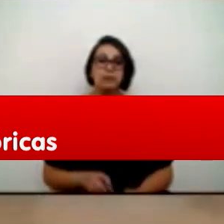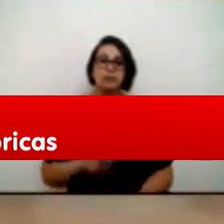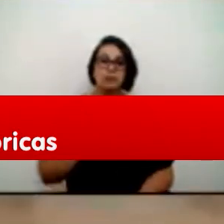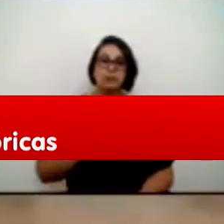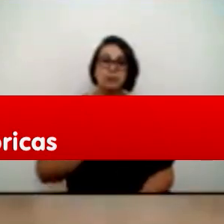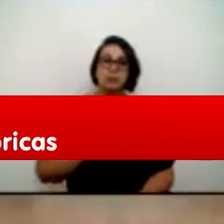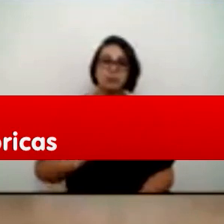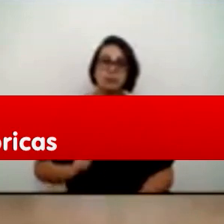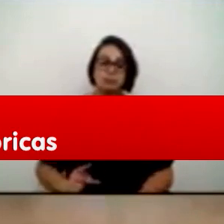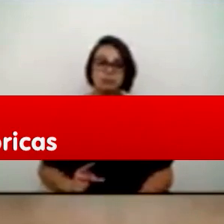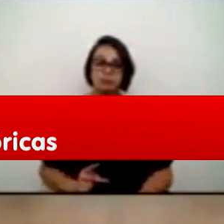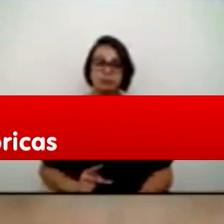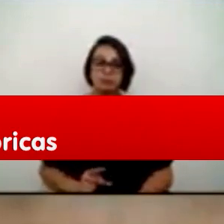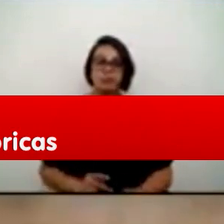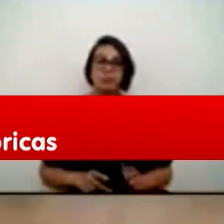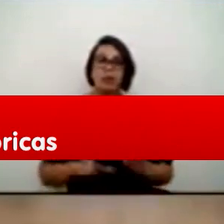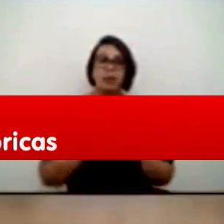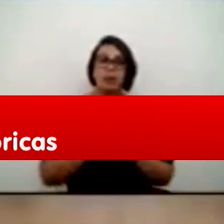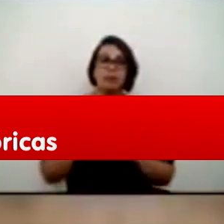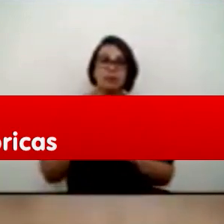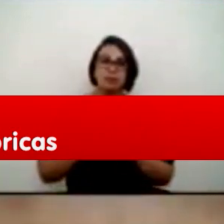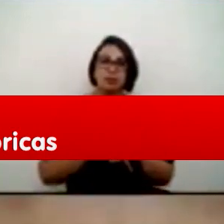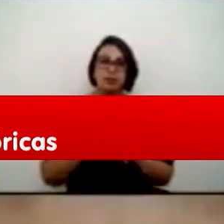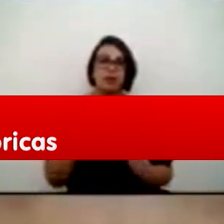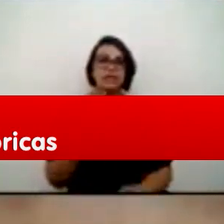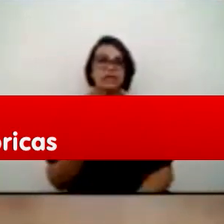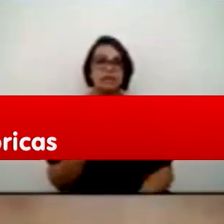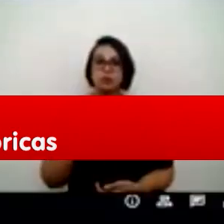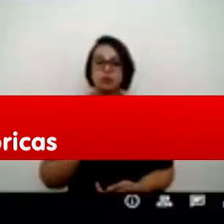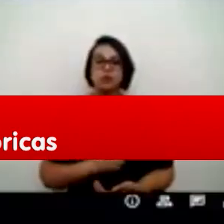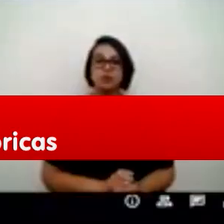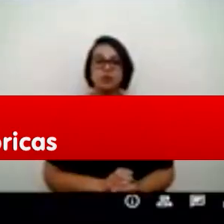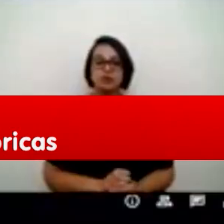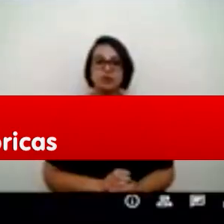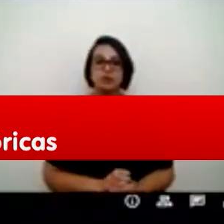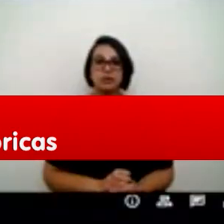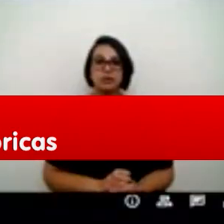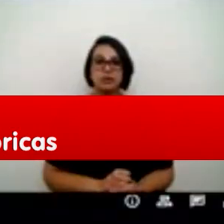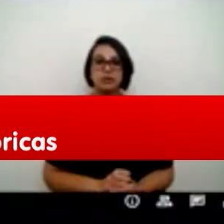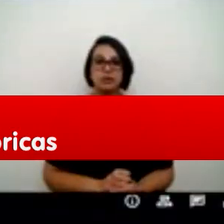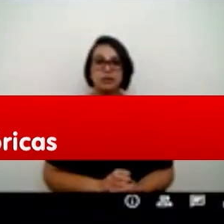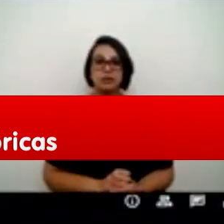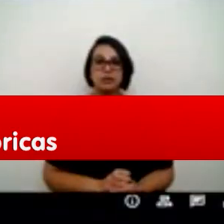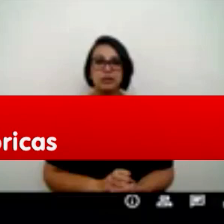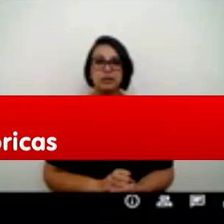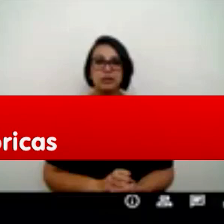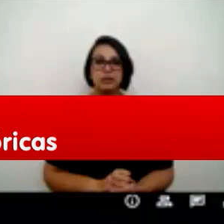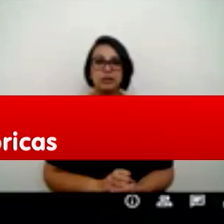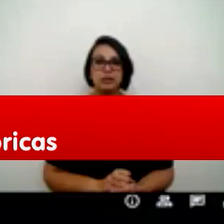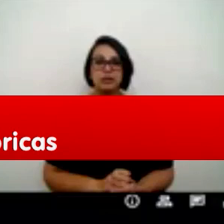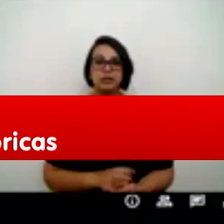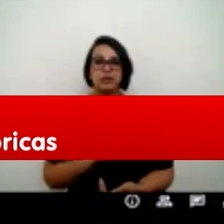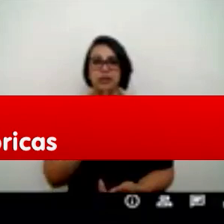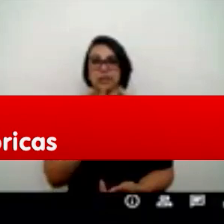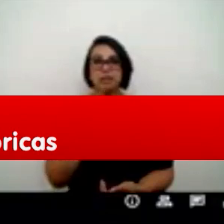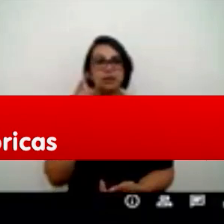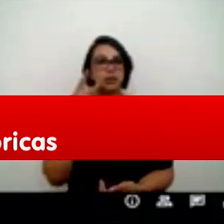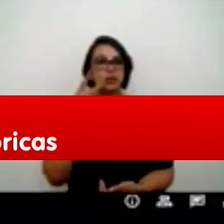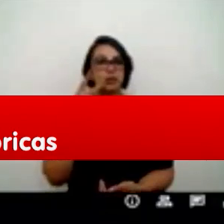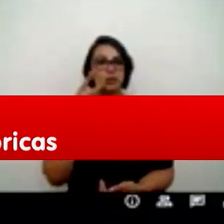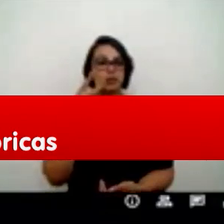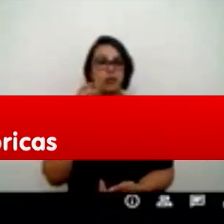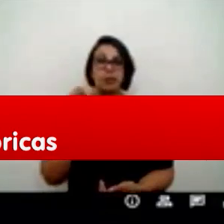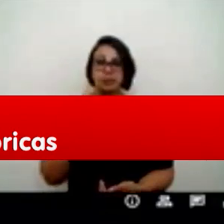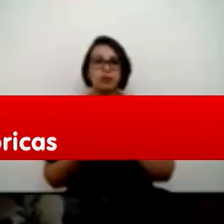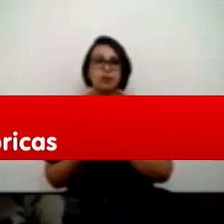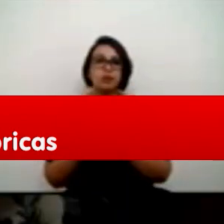parasitas que podem colocar em risco pessoas e propriedades como vota o vereador autor